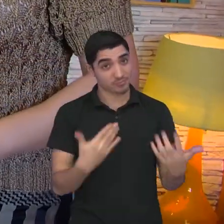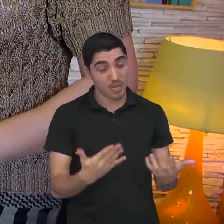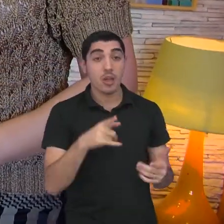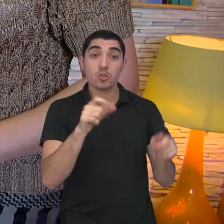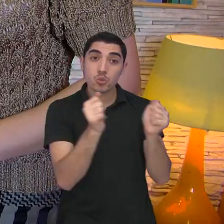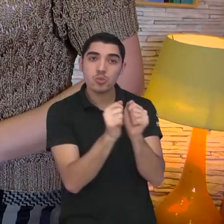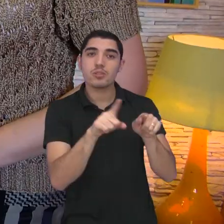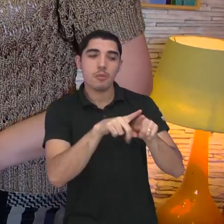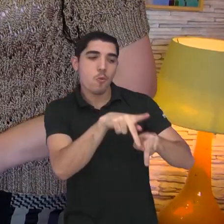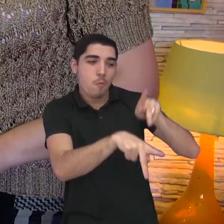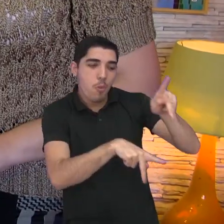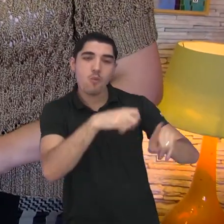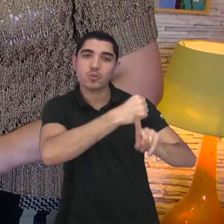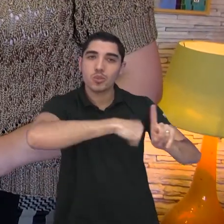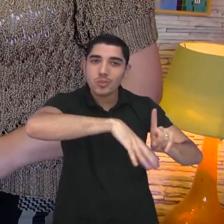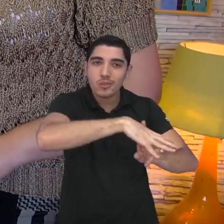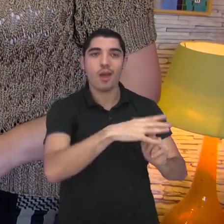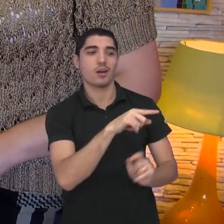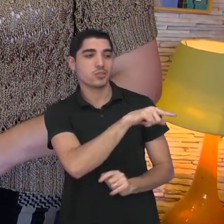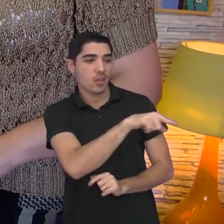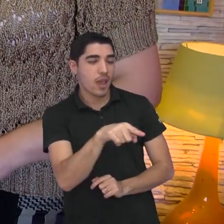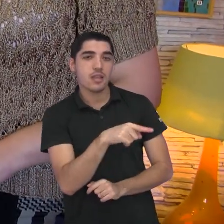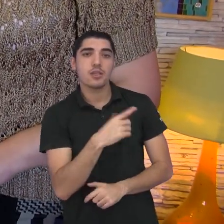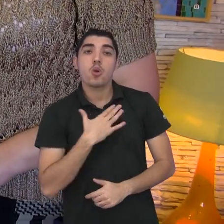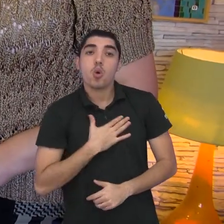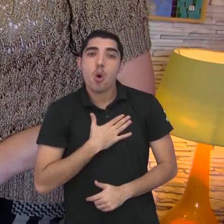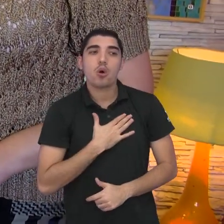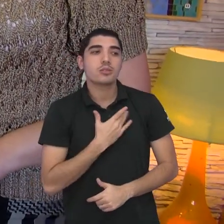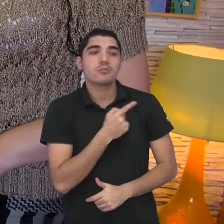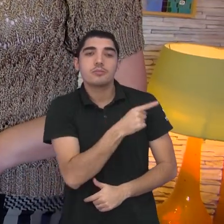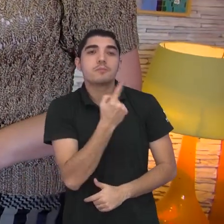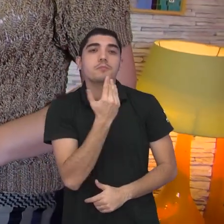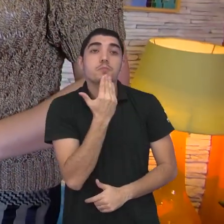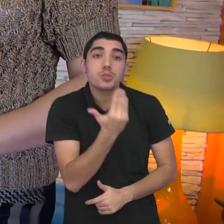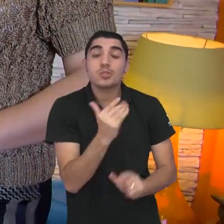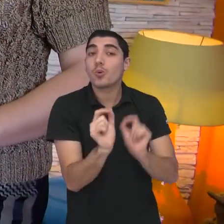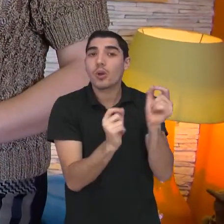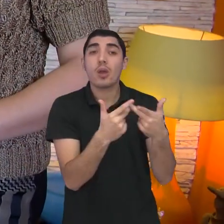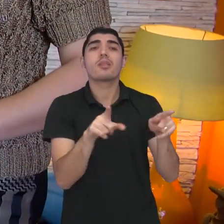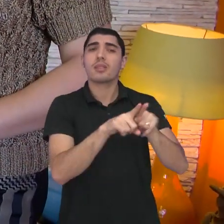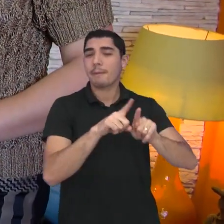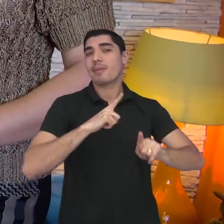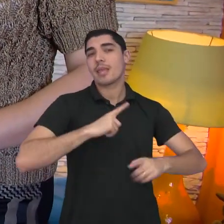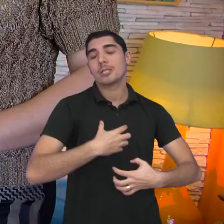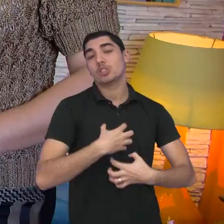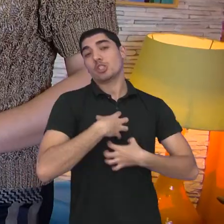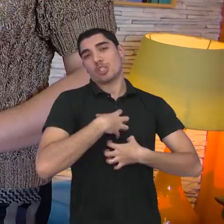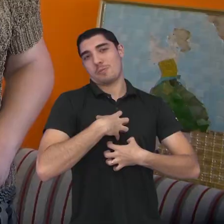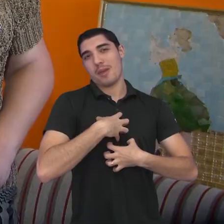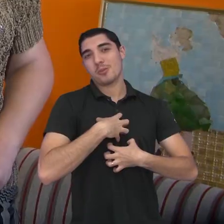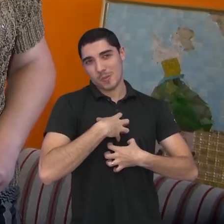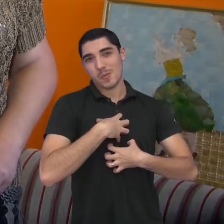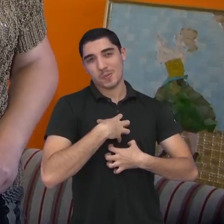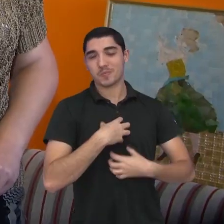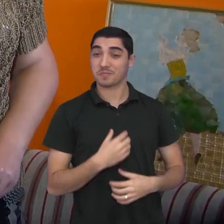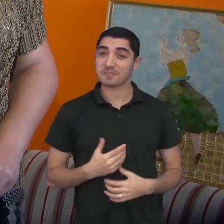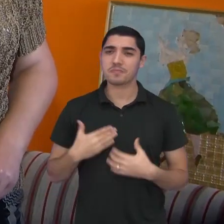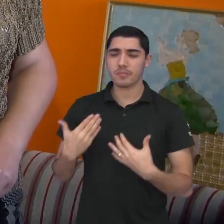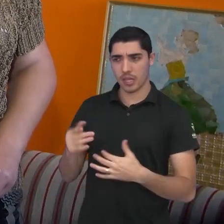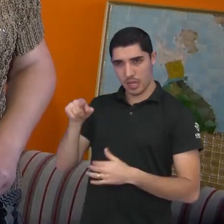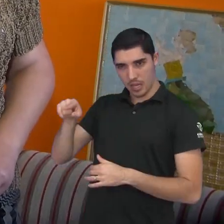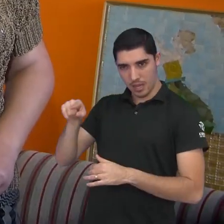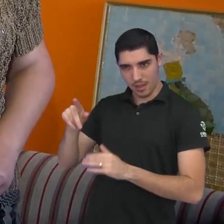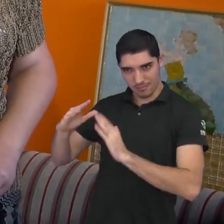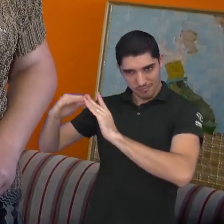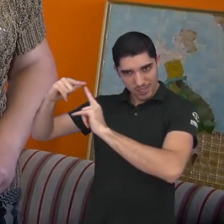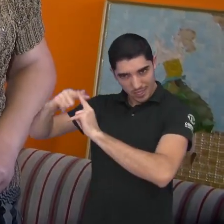poder reagir com a população, de você atender o que eles estão pedindo também, né? E tem muito sentimento, né? Agora, além